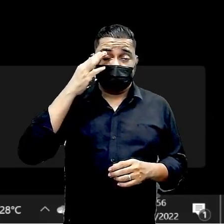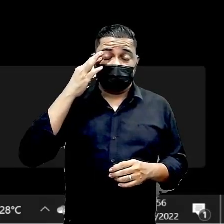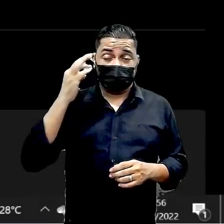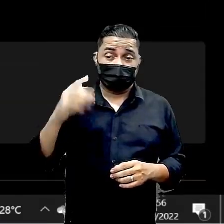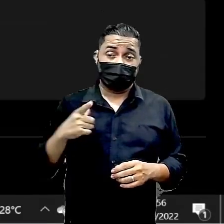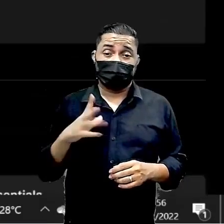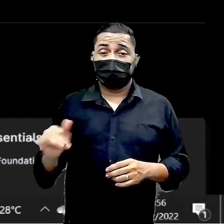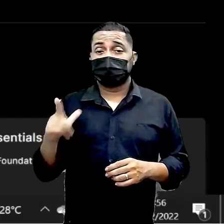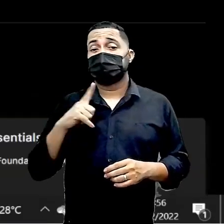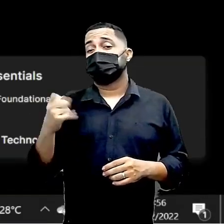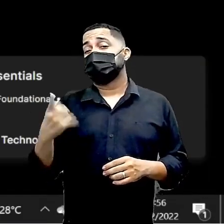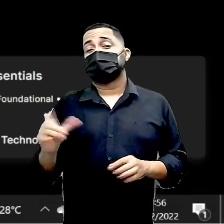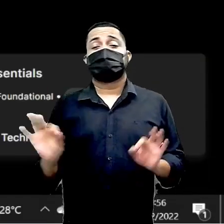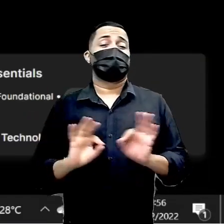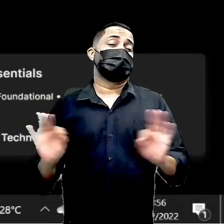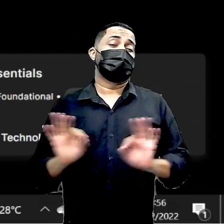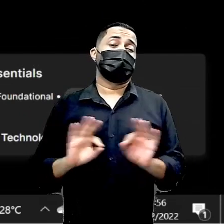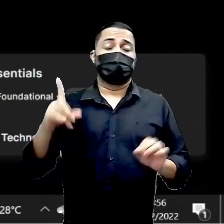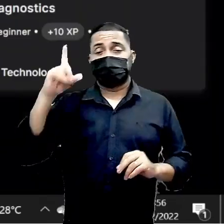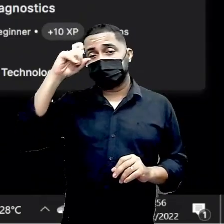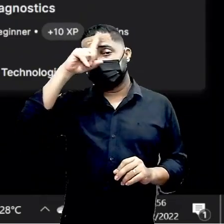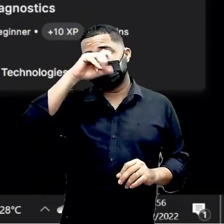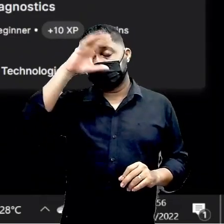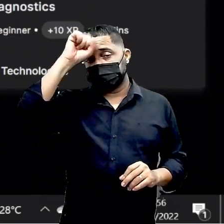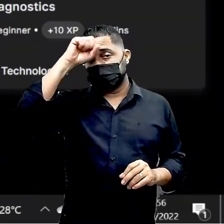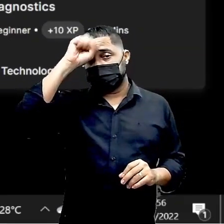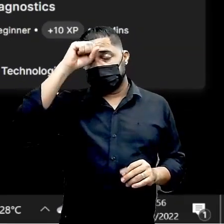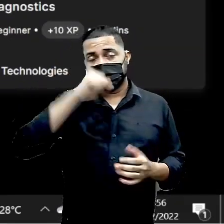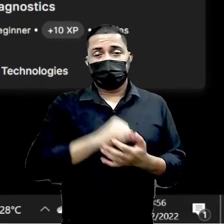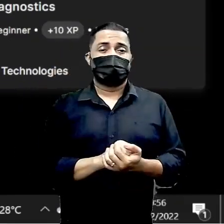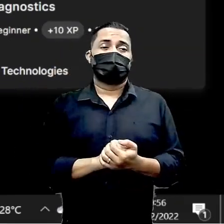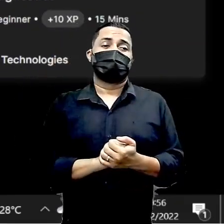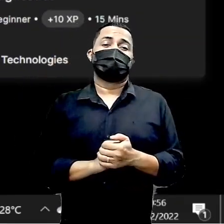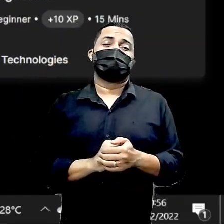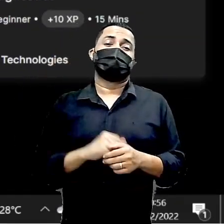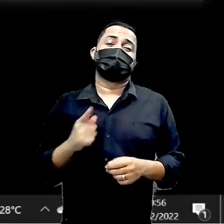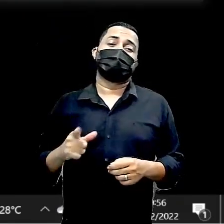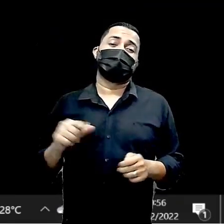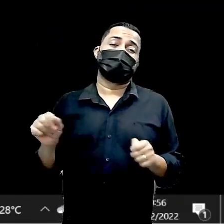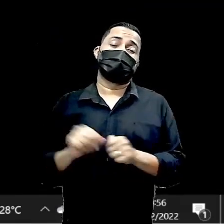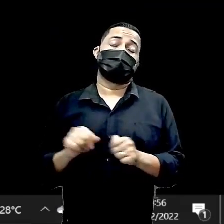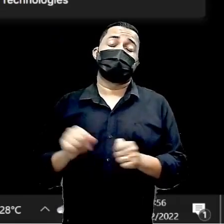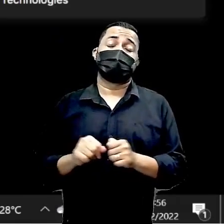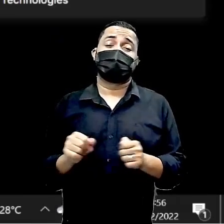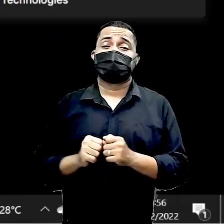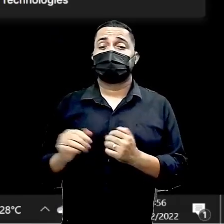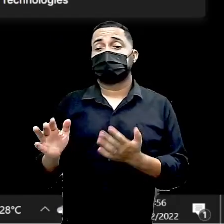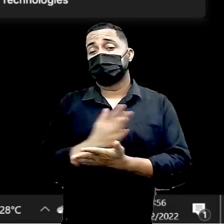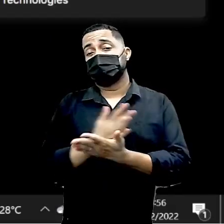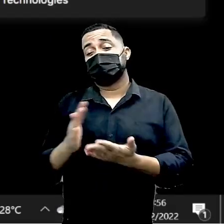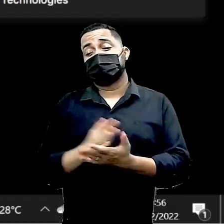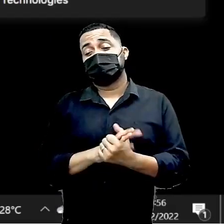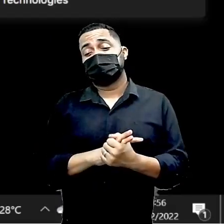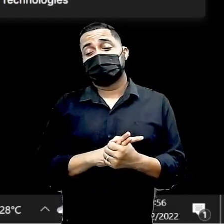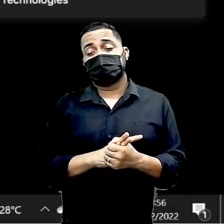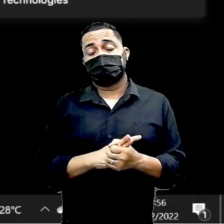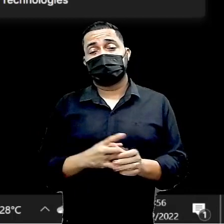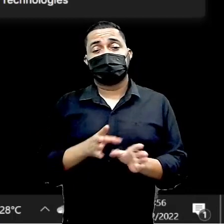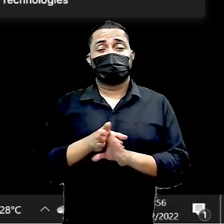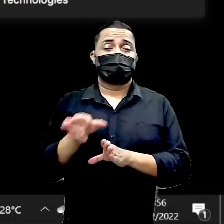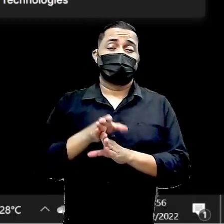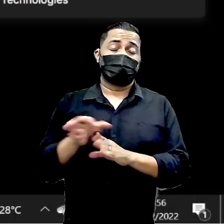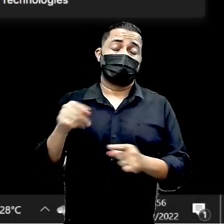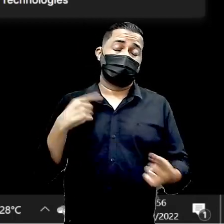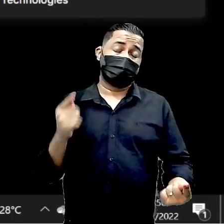vocês viram, não tem nenhuma dificuldade para vocês aprenderem aqui. Claro, o pré-requisito é que vocês dominem aí pelo menos alguma linguagem orientada a